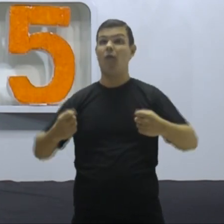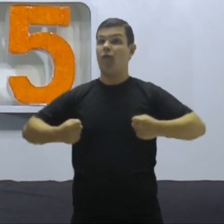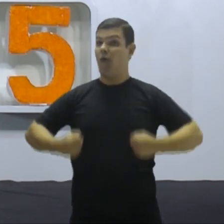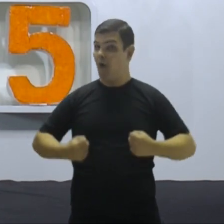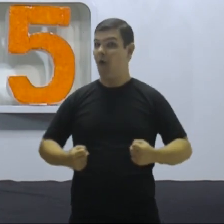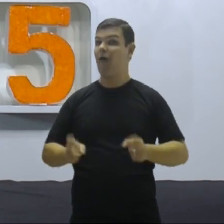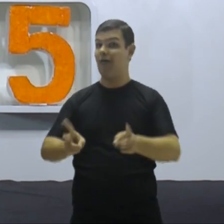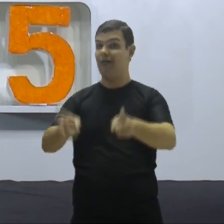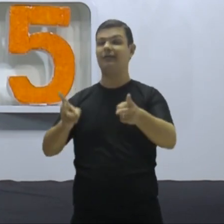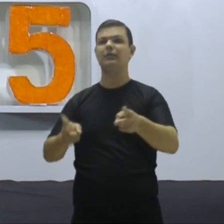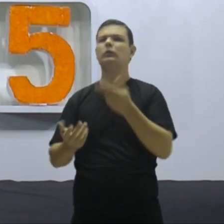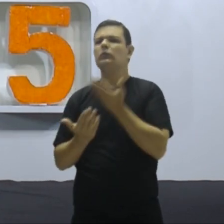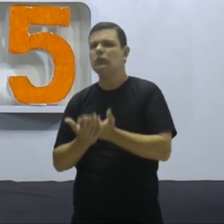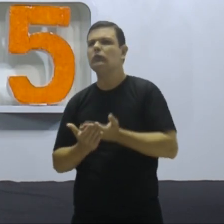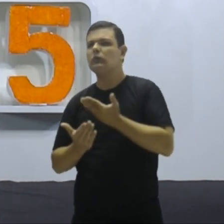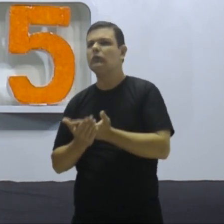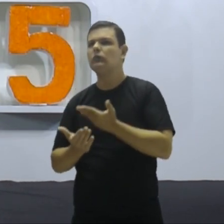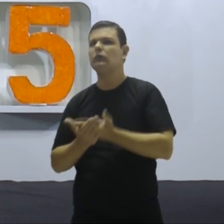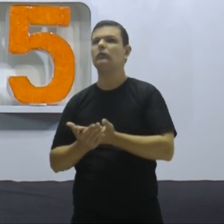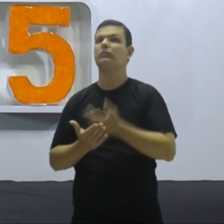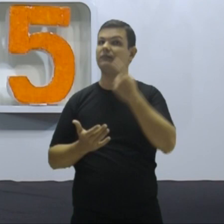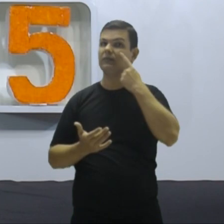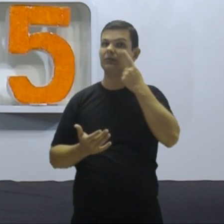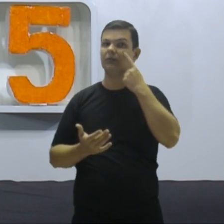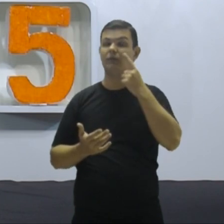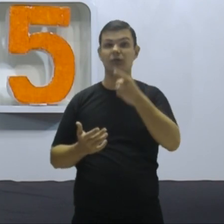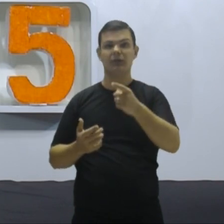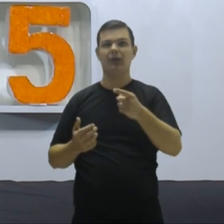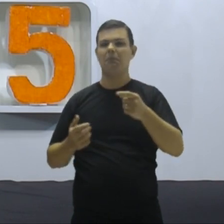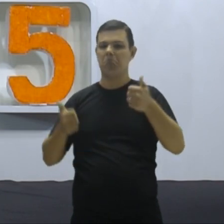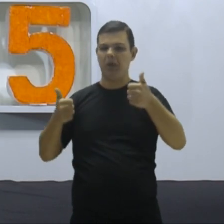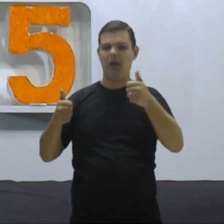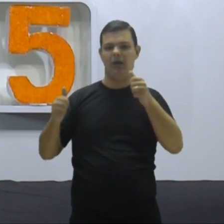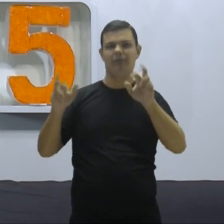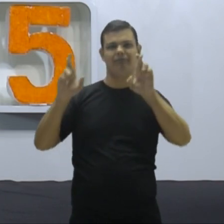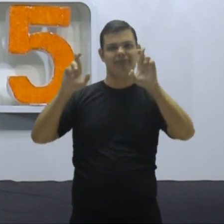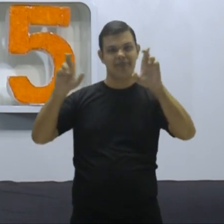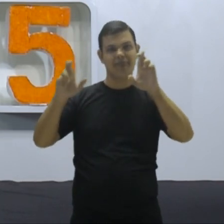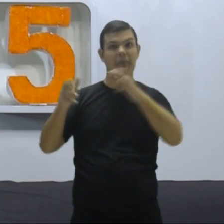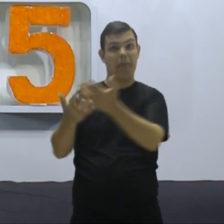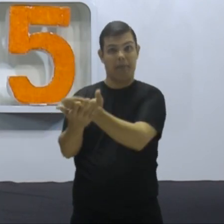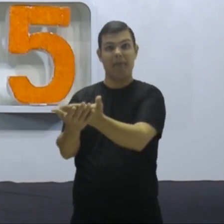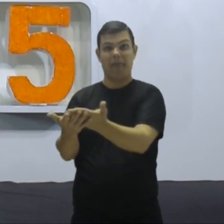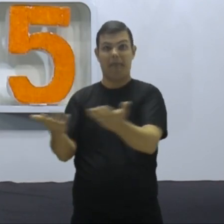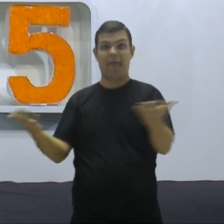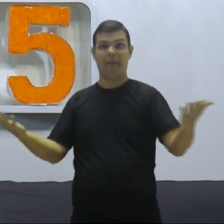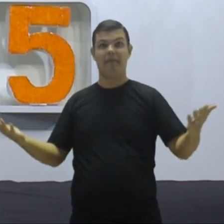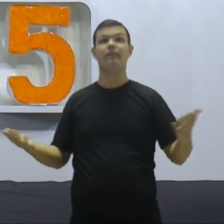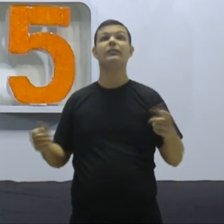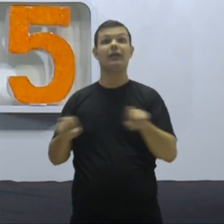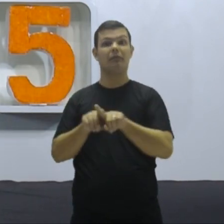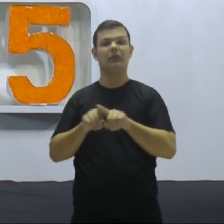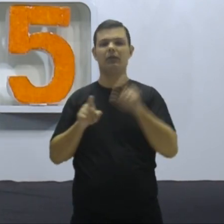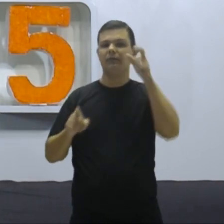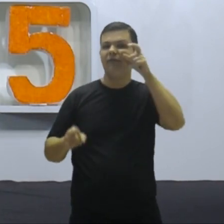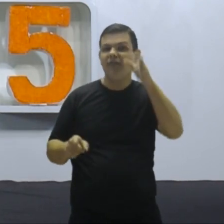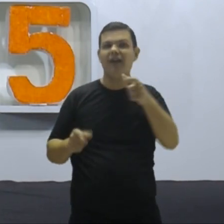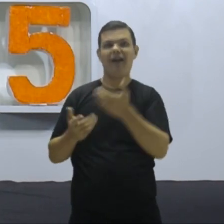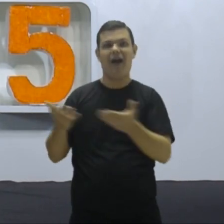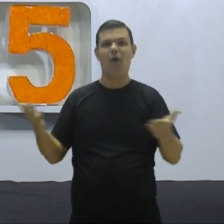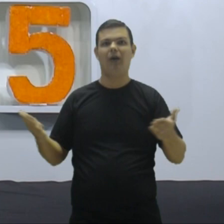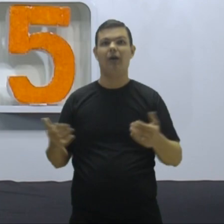forte, tente estudar e energias positivas para nossos alunos e a todos aqueles que estão acompanhando nossas aulas,